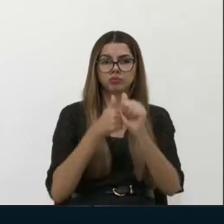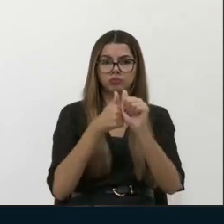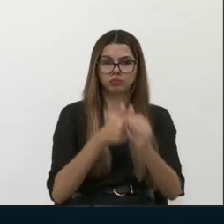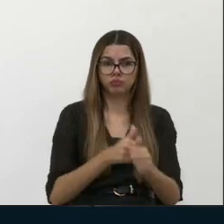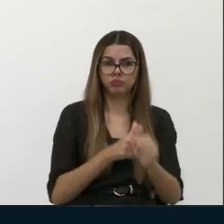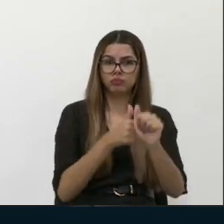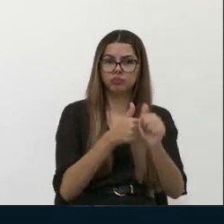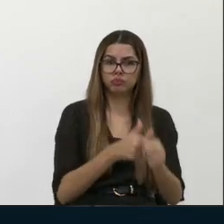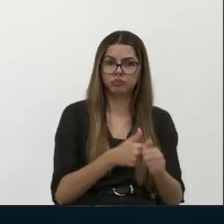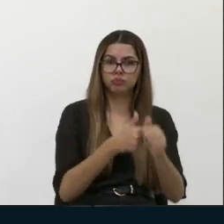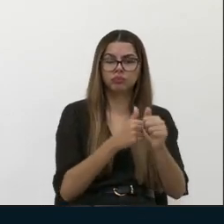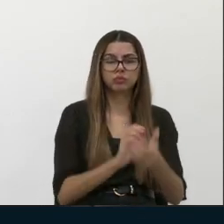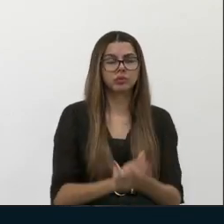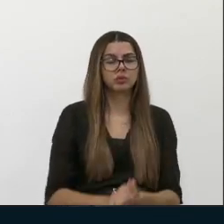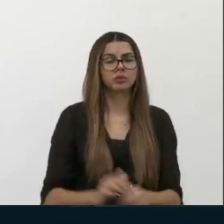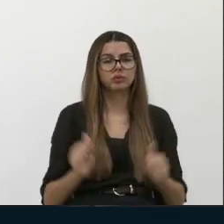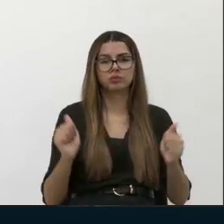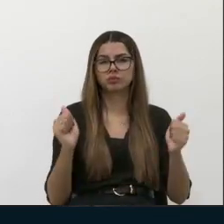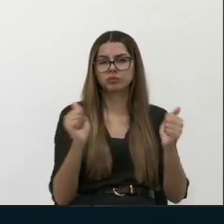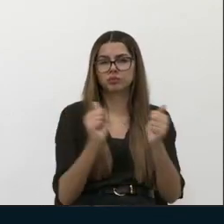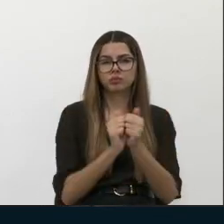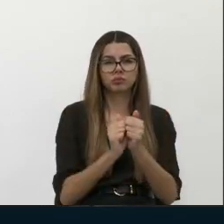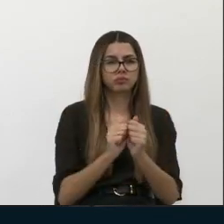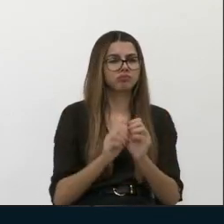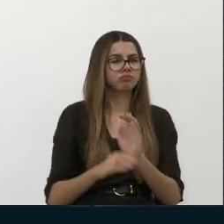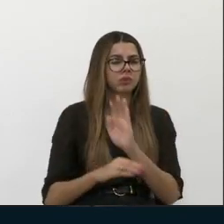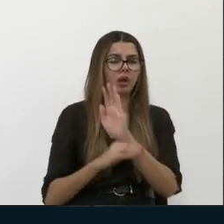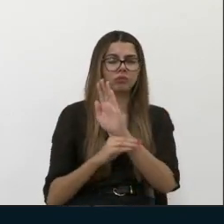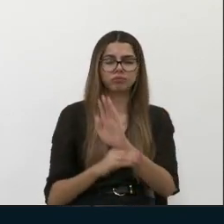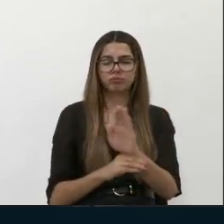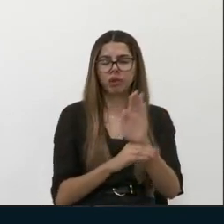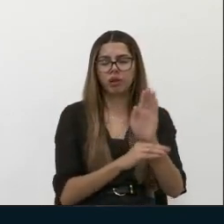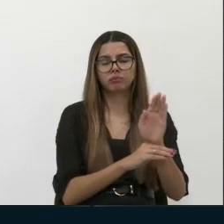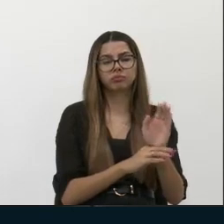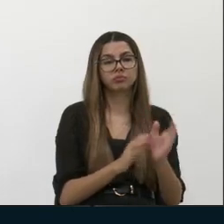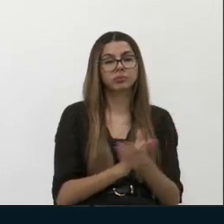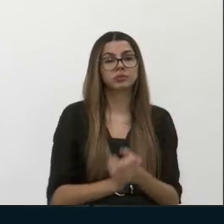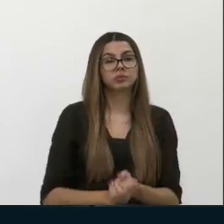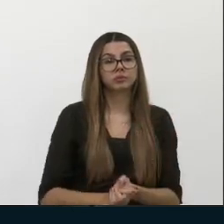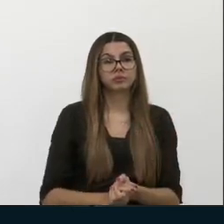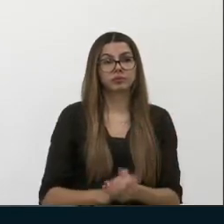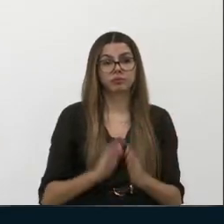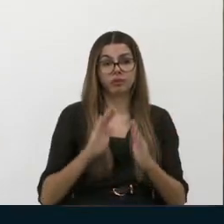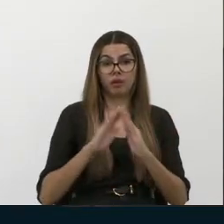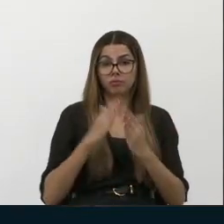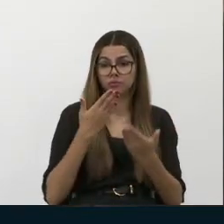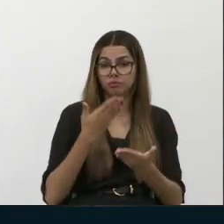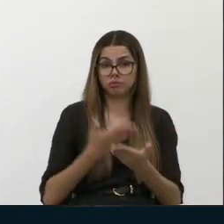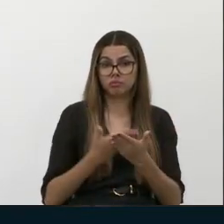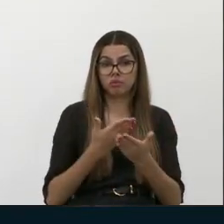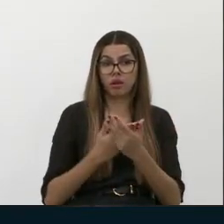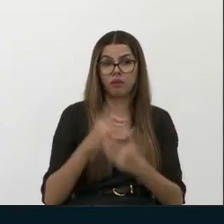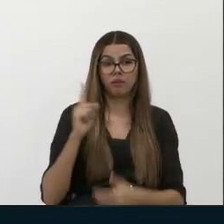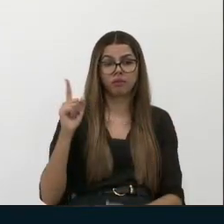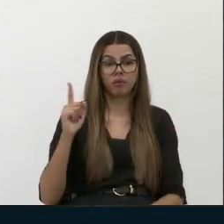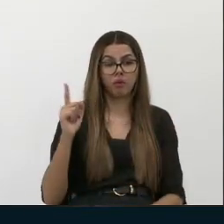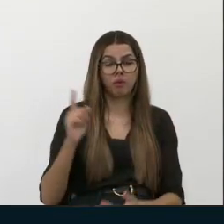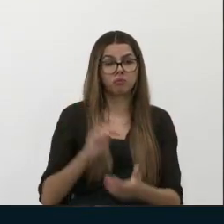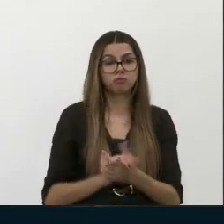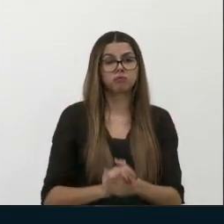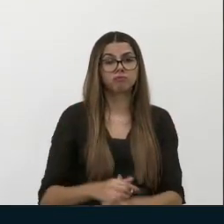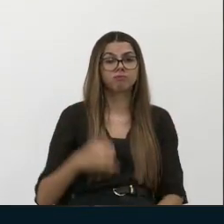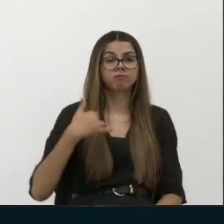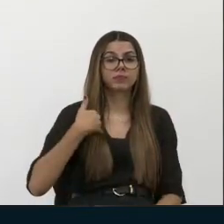as vezes, sempre me ajudando. Eu estudava lá no Liceu Coração de Jesus, eu tinha